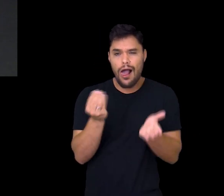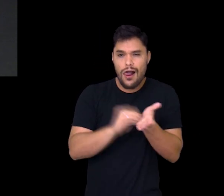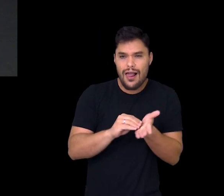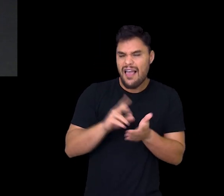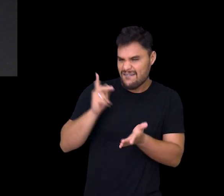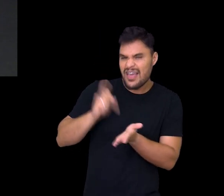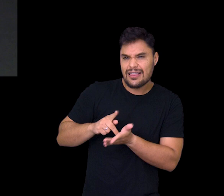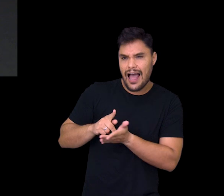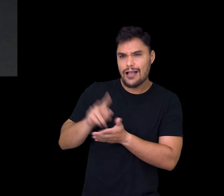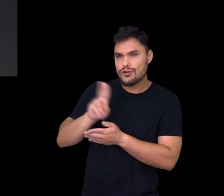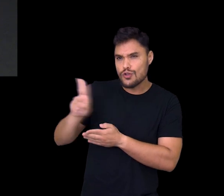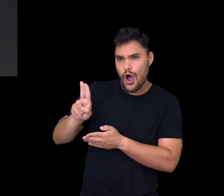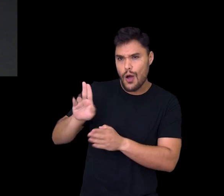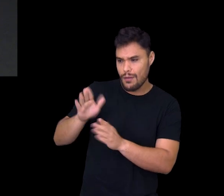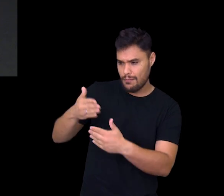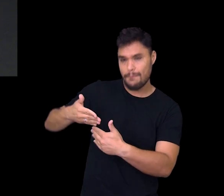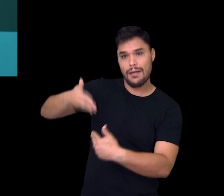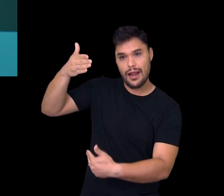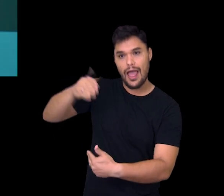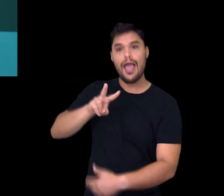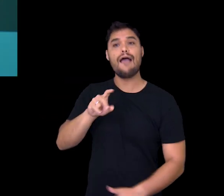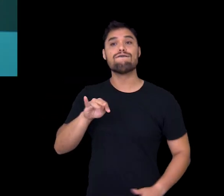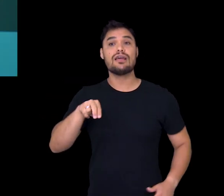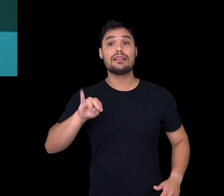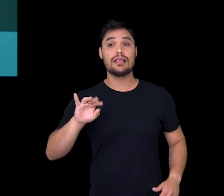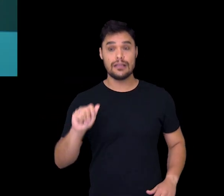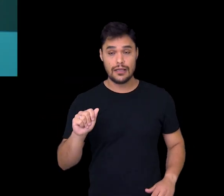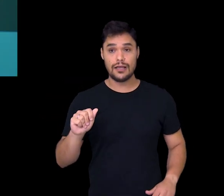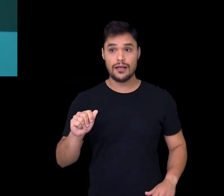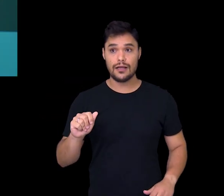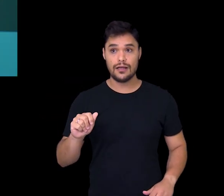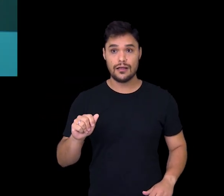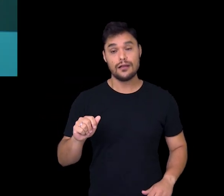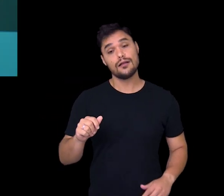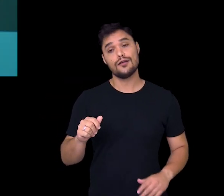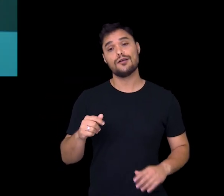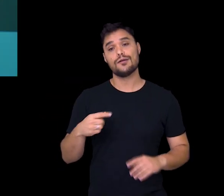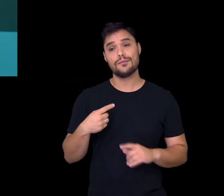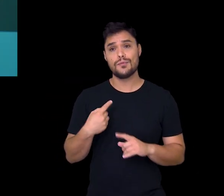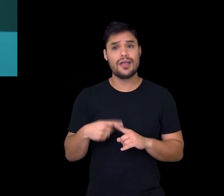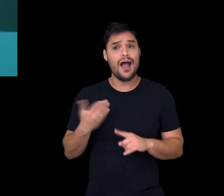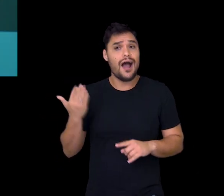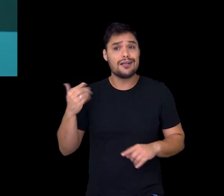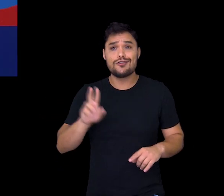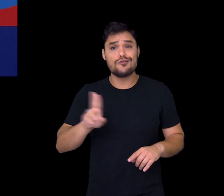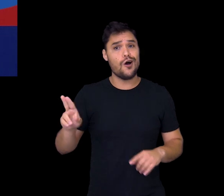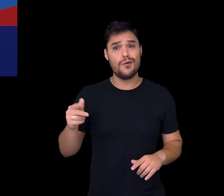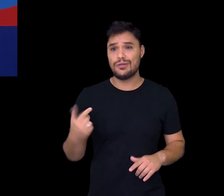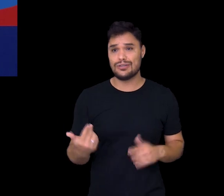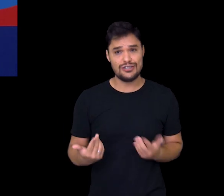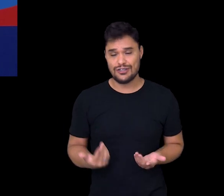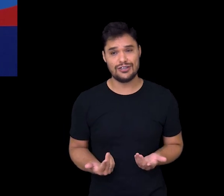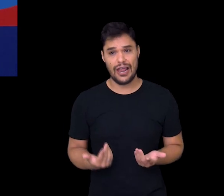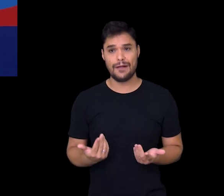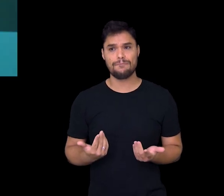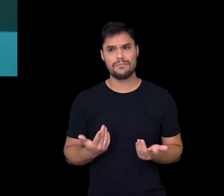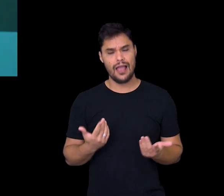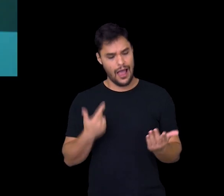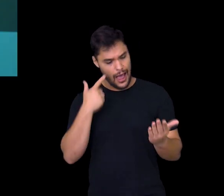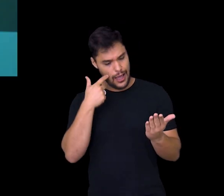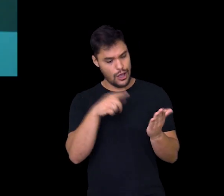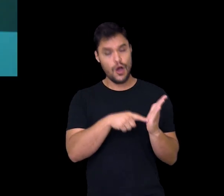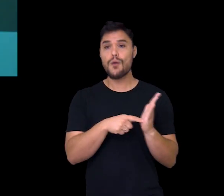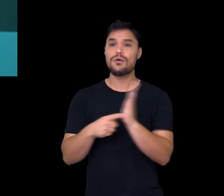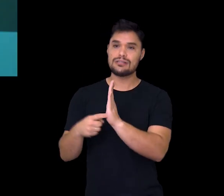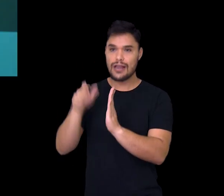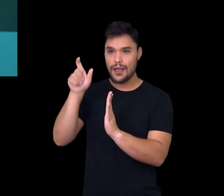Ventania? E não tinha nome. Porque as obras do Atos Bulcão, ele tinha um nome. Ele não dava não tinha nome. Mas aí eu levei isso para ele. Ele era um